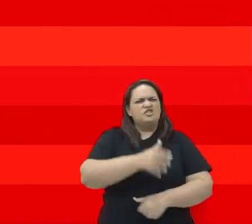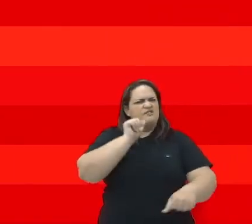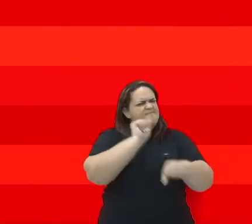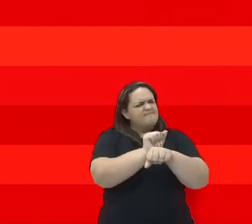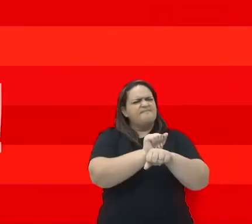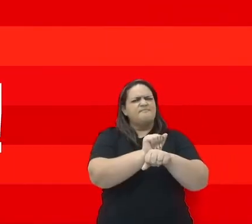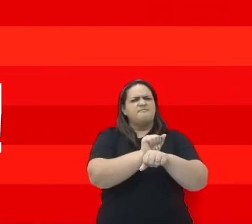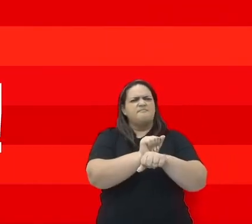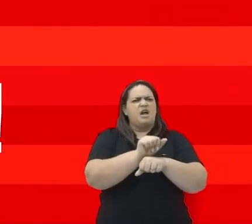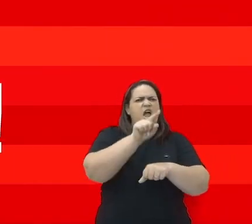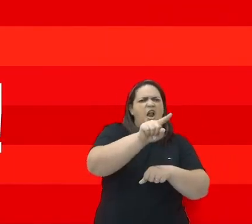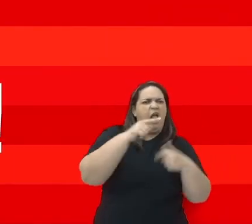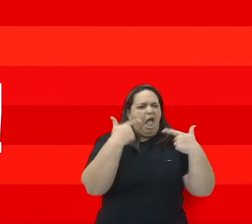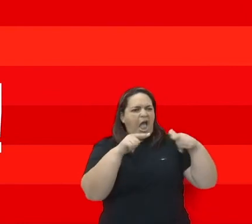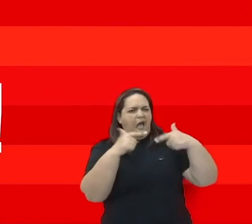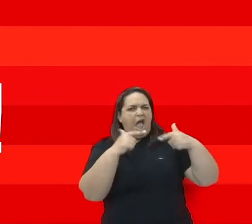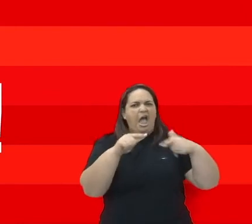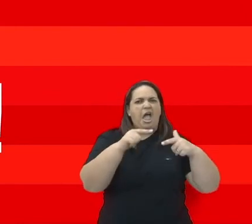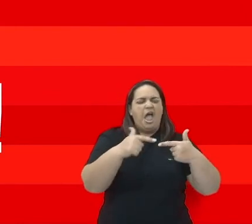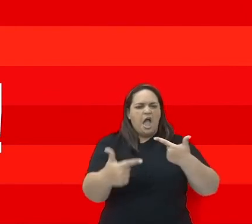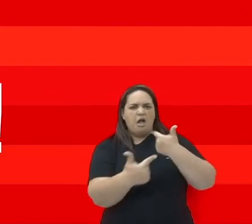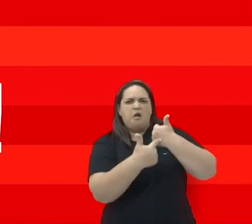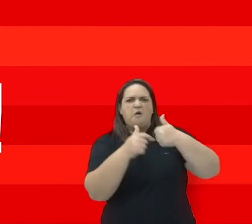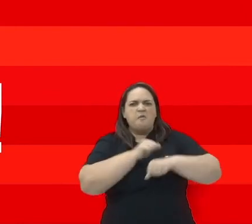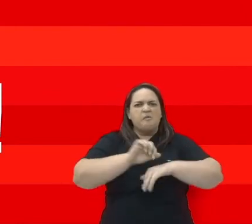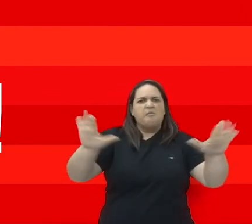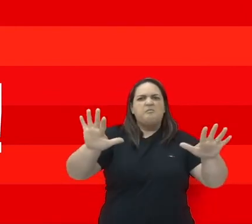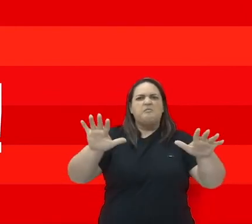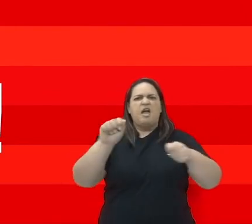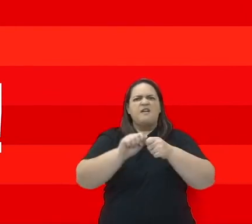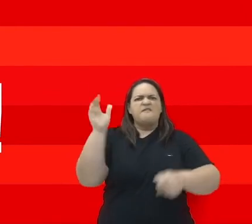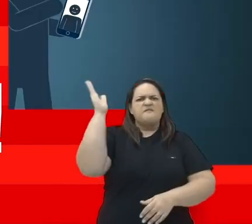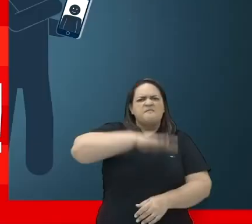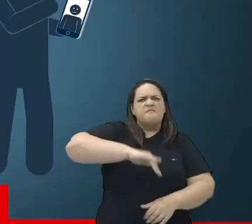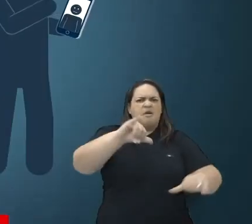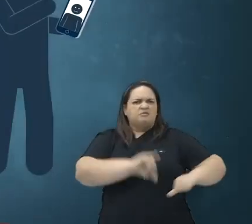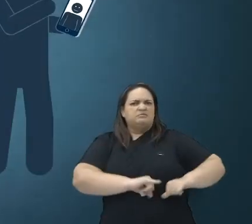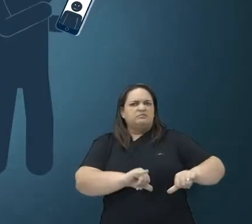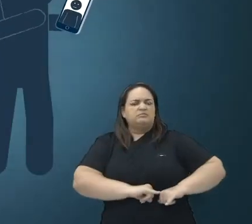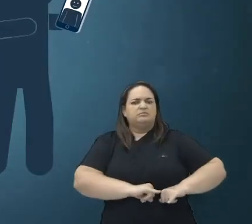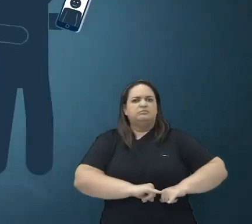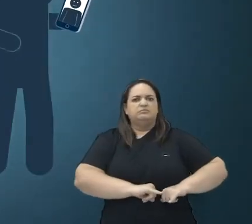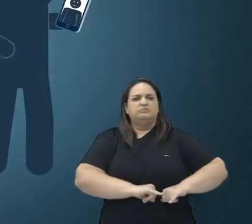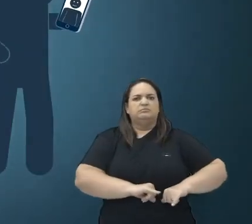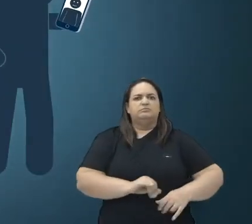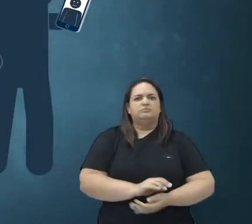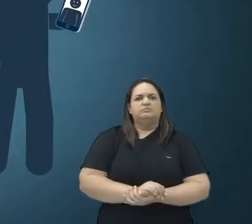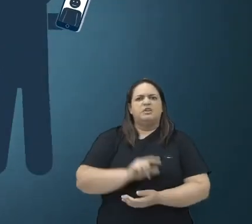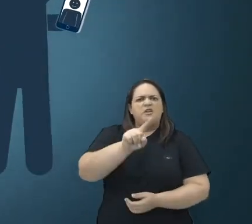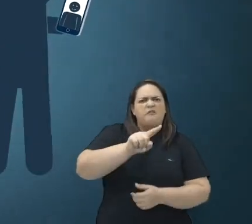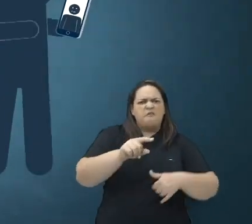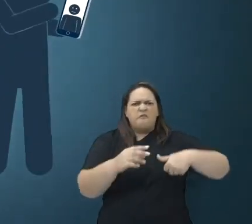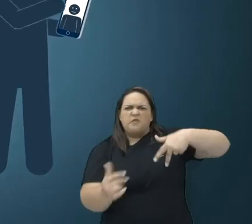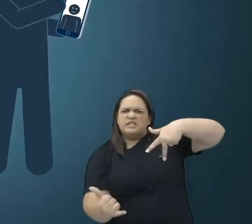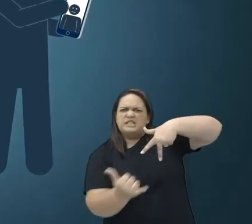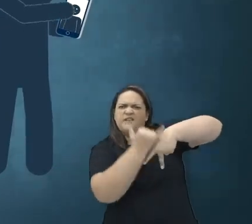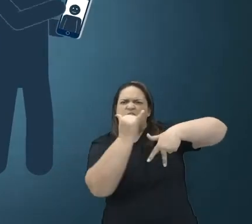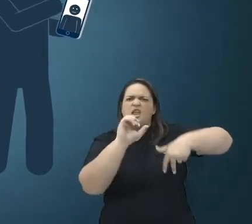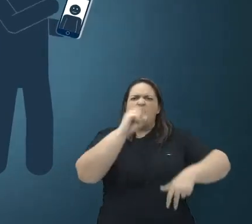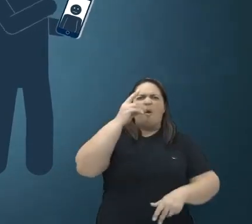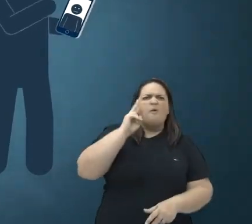Brincadeira tem limite. Quem curte e compartilha ofensas também causa sofrimento. Foi vítima ou